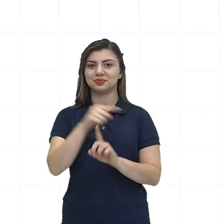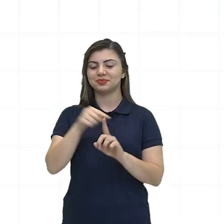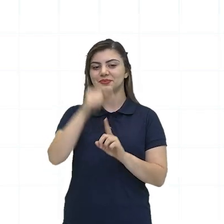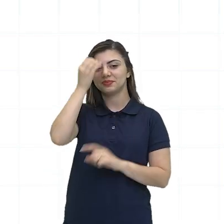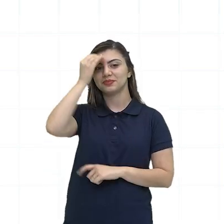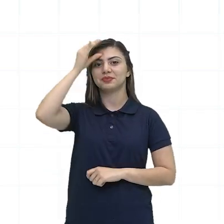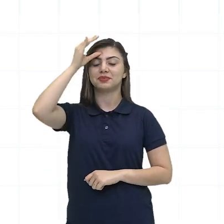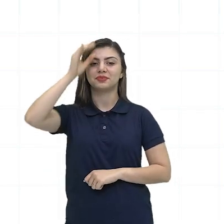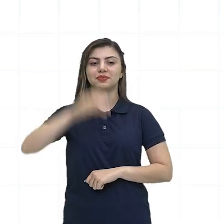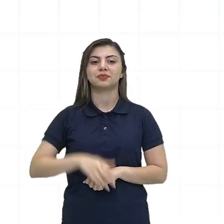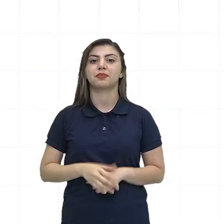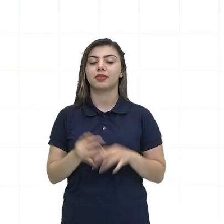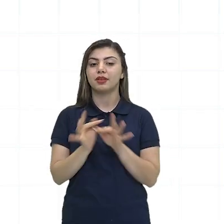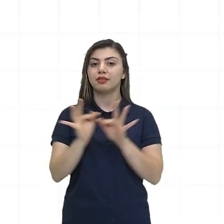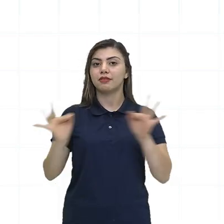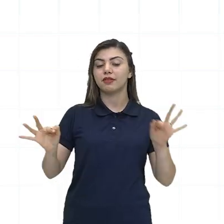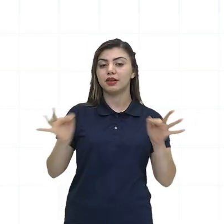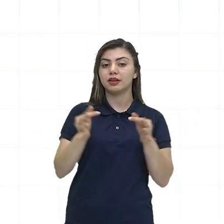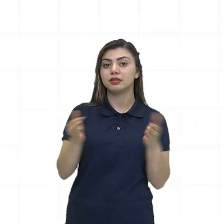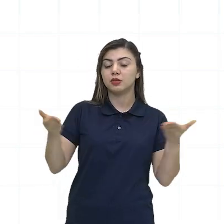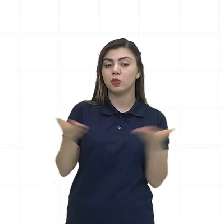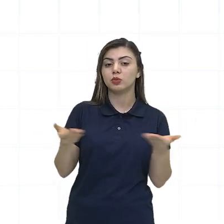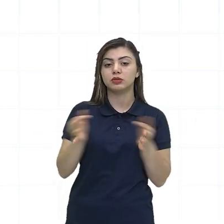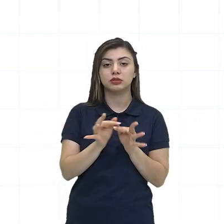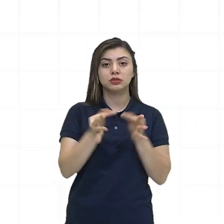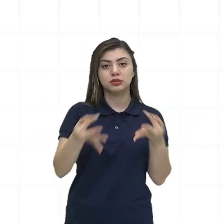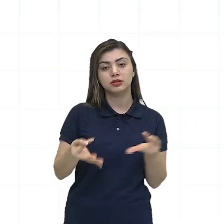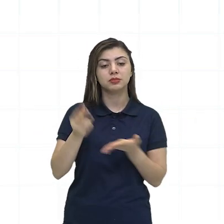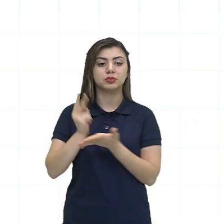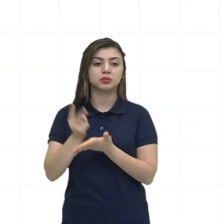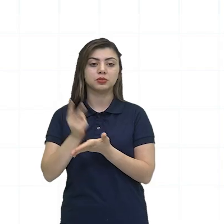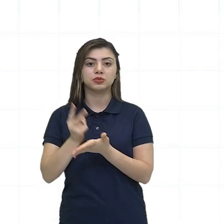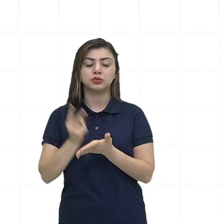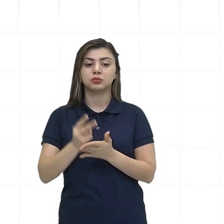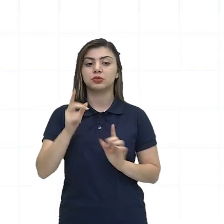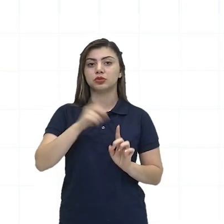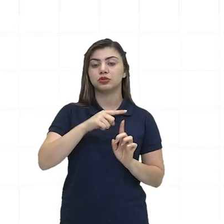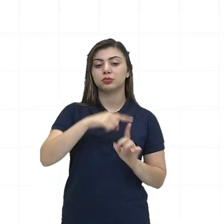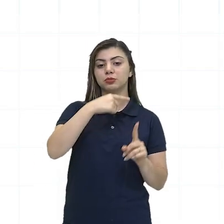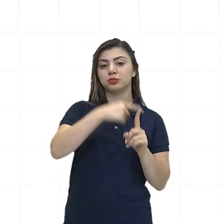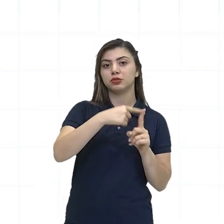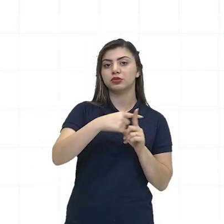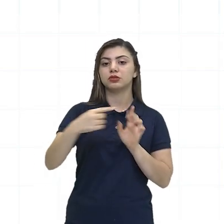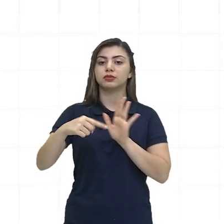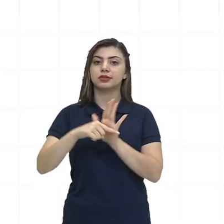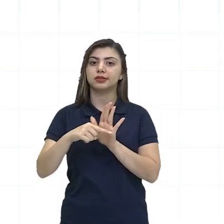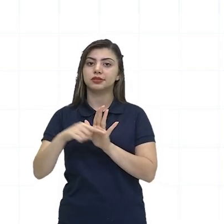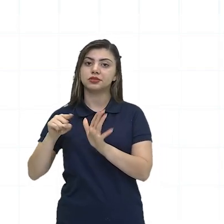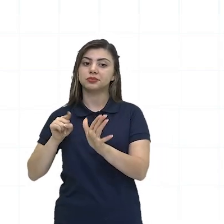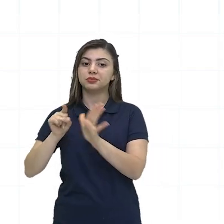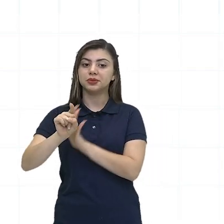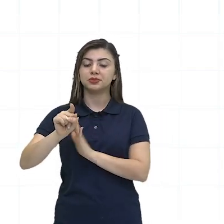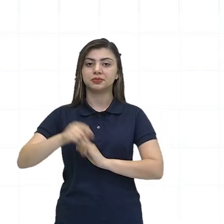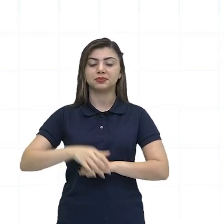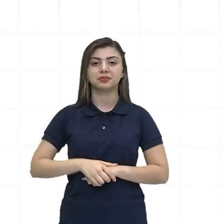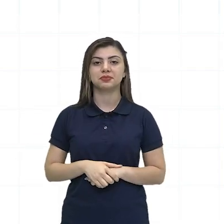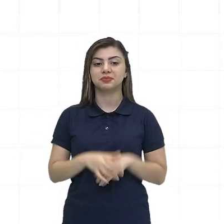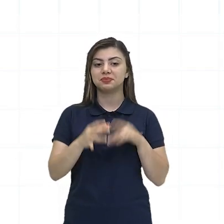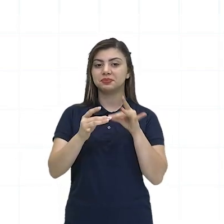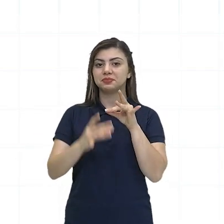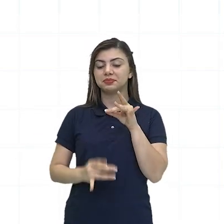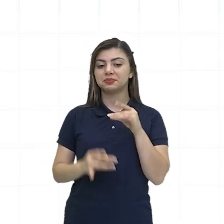objeto de conhecimento. Presente simples e contínuo. Formas afirmativa, negativa e